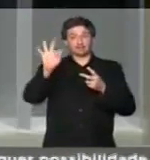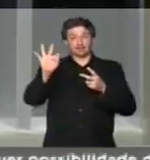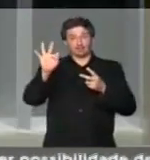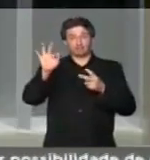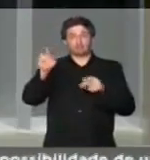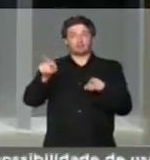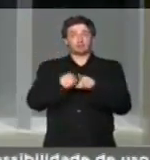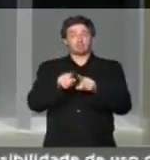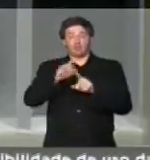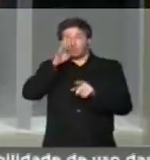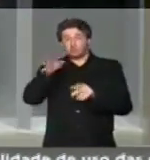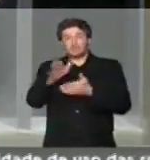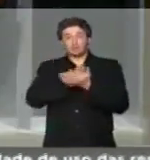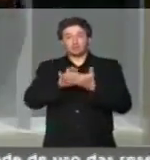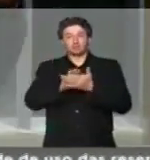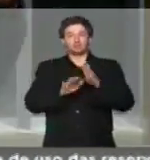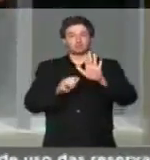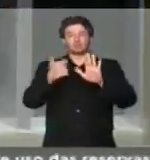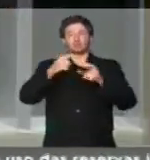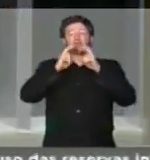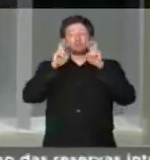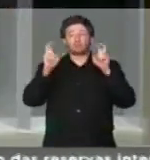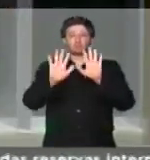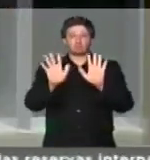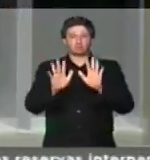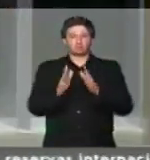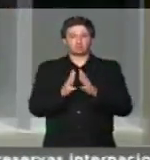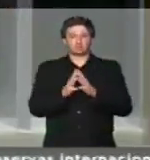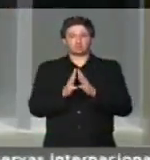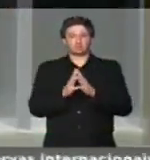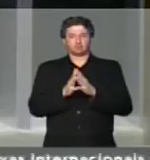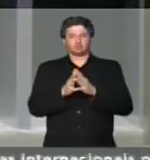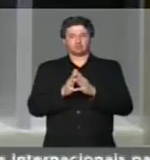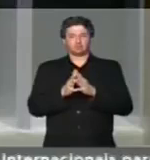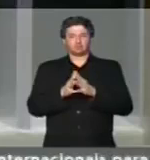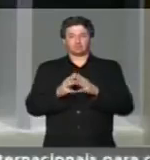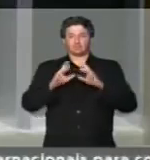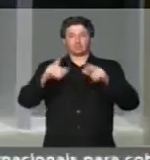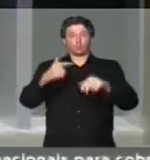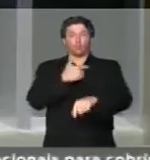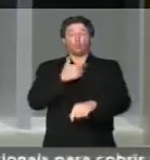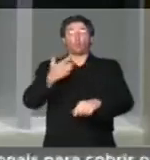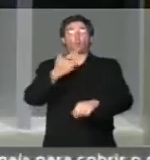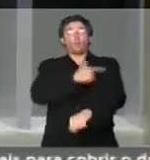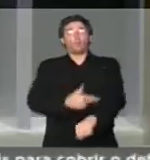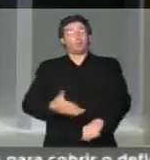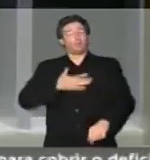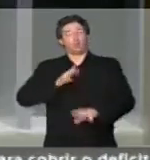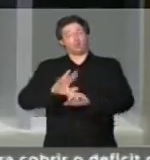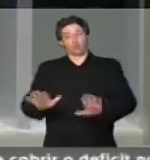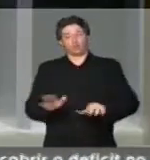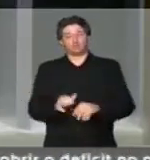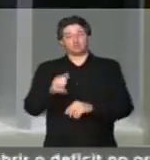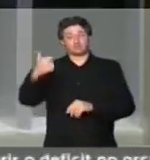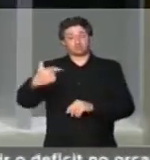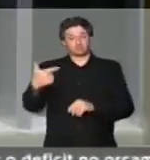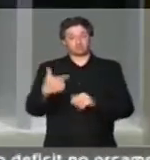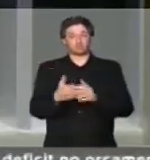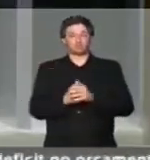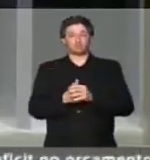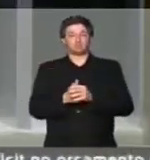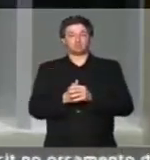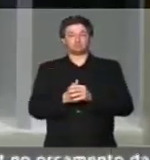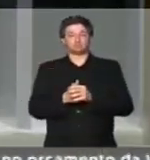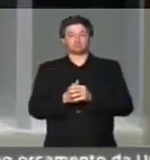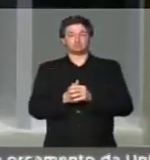segundo lugar não vou não vou berrar não é o meu estilo em segundo lugar